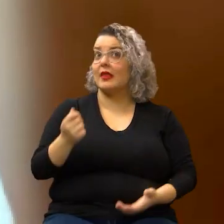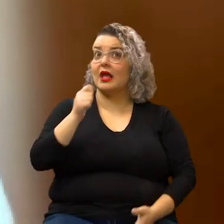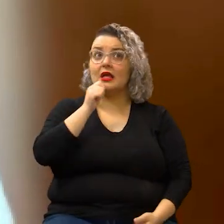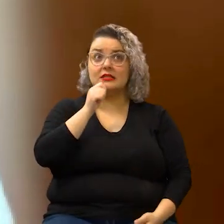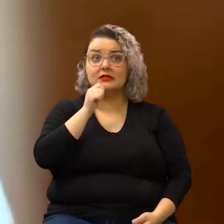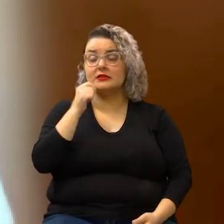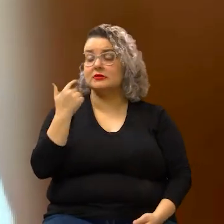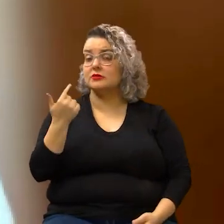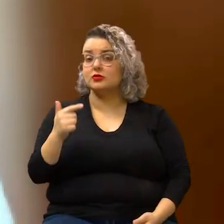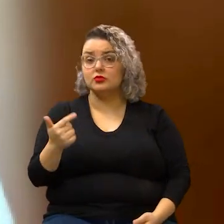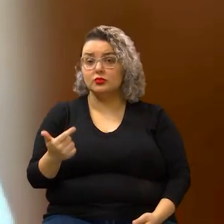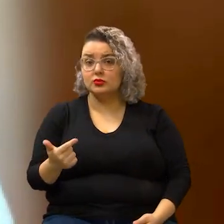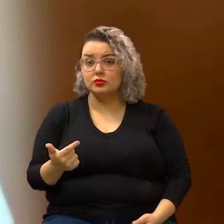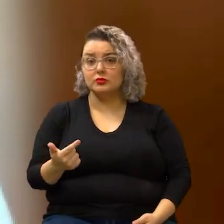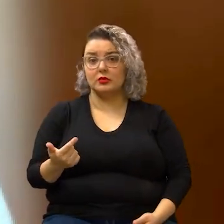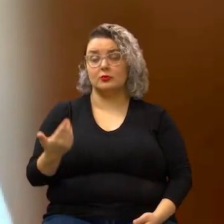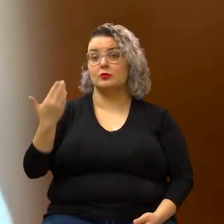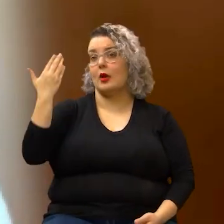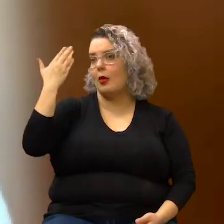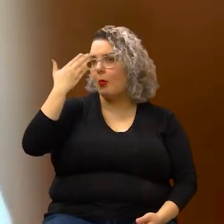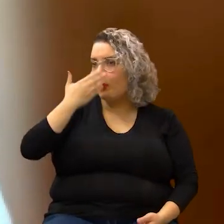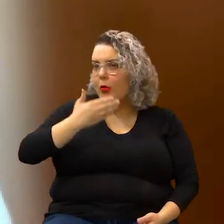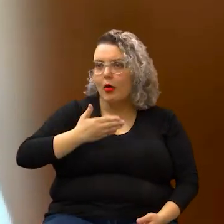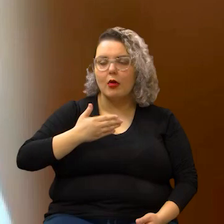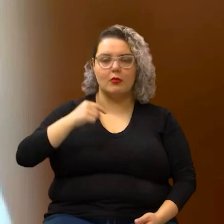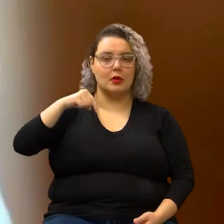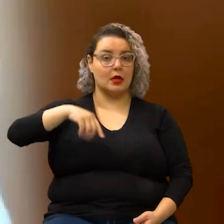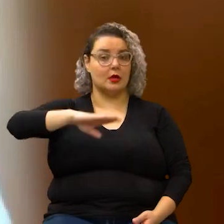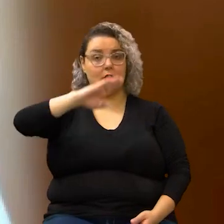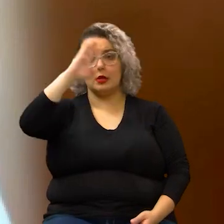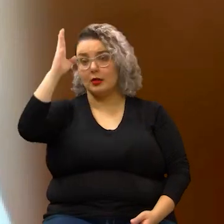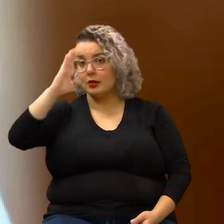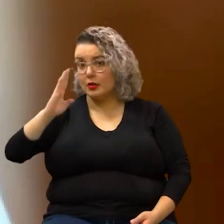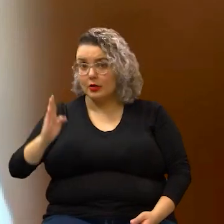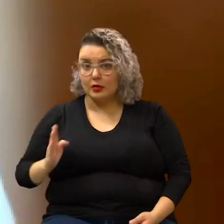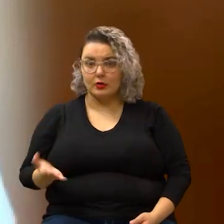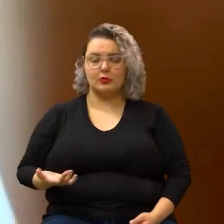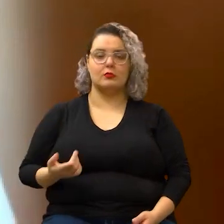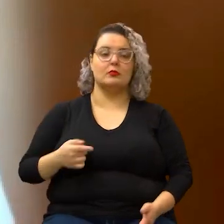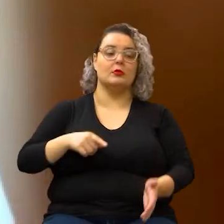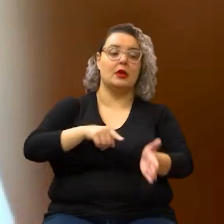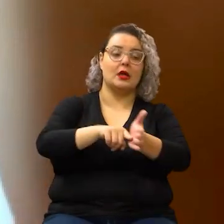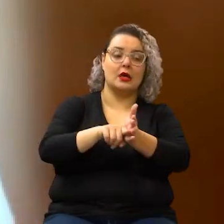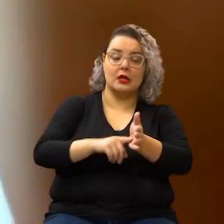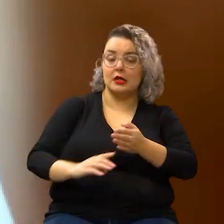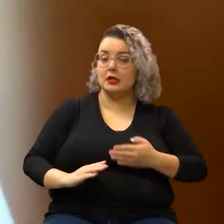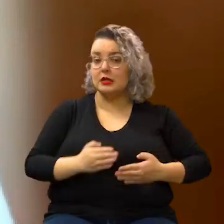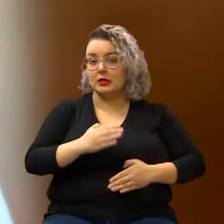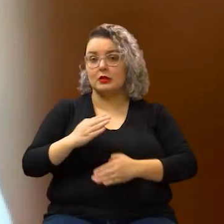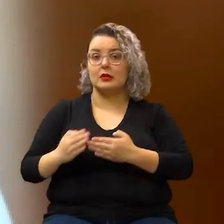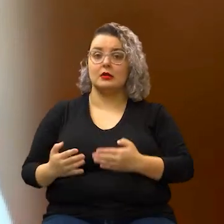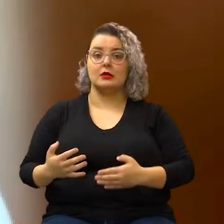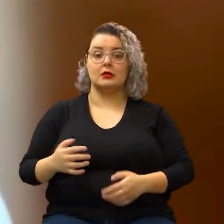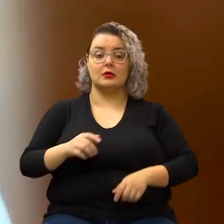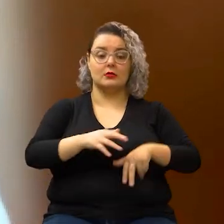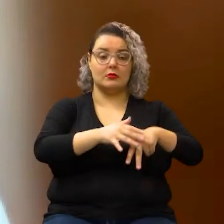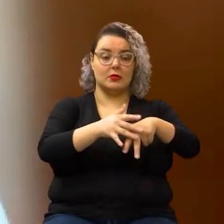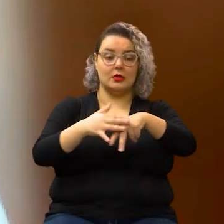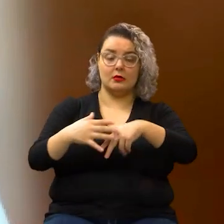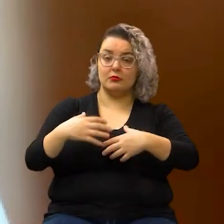Nós ainda não temos assim uma evidência que no Brasil pesquisar essa bactéria em